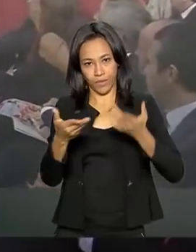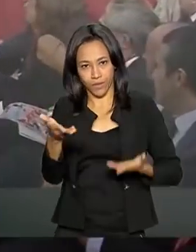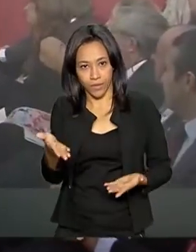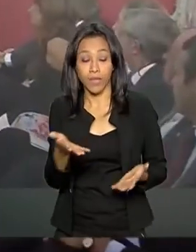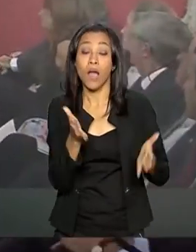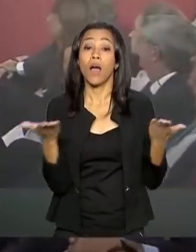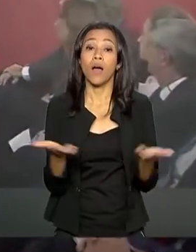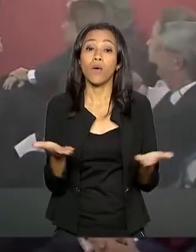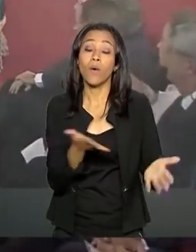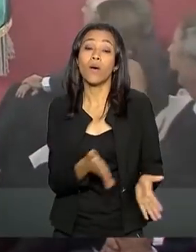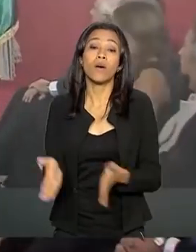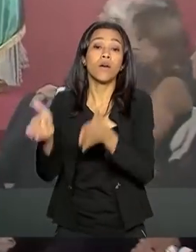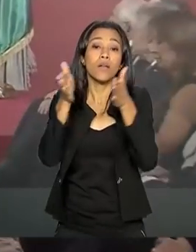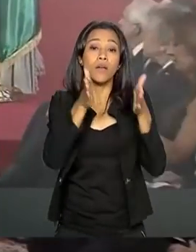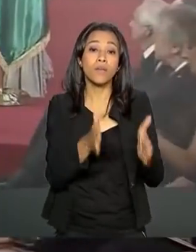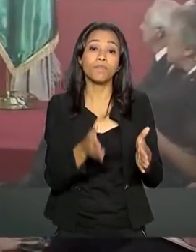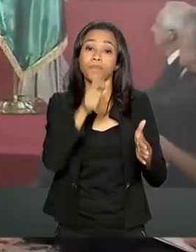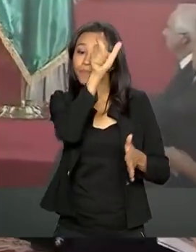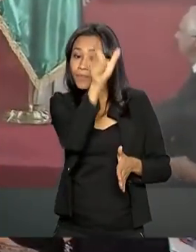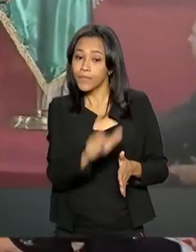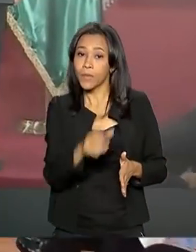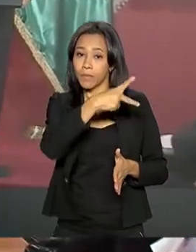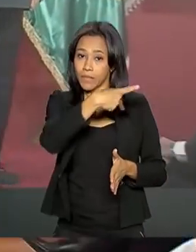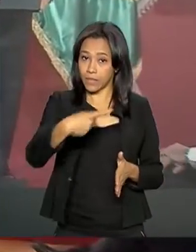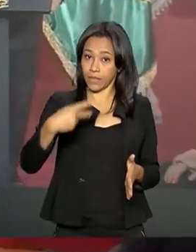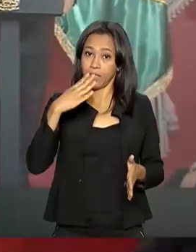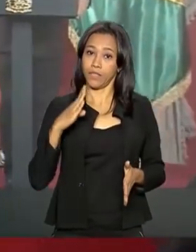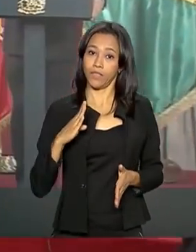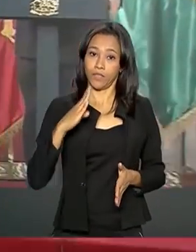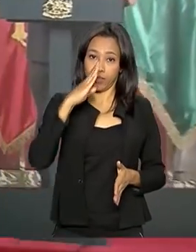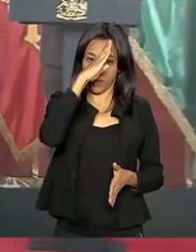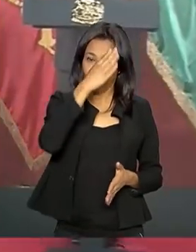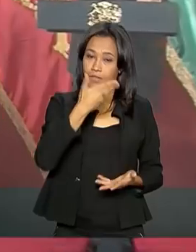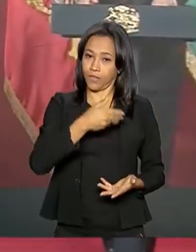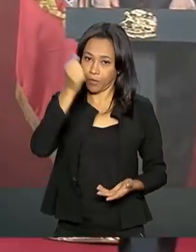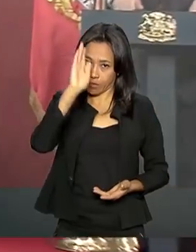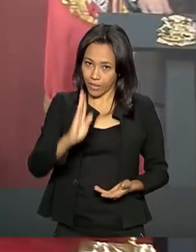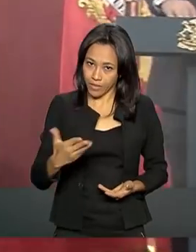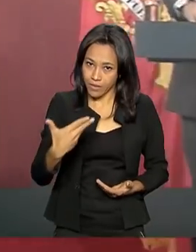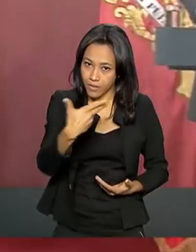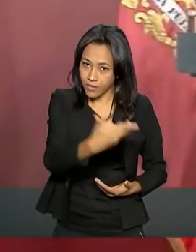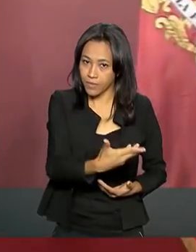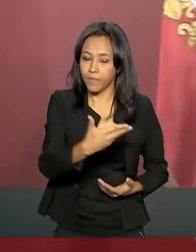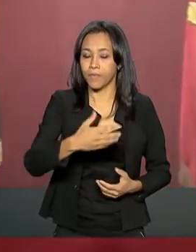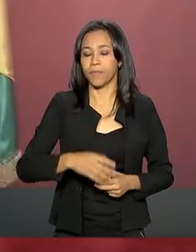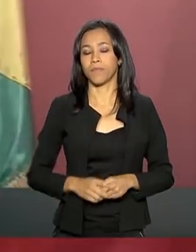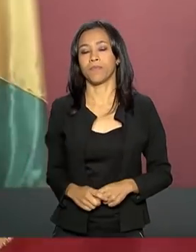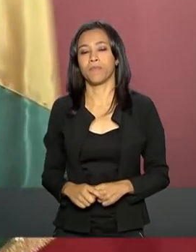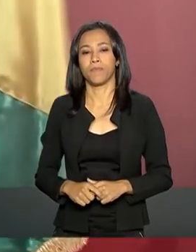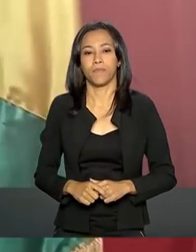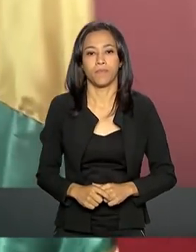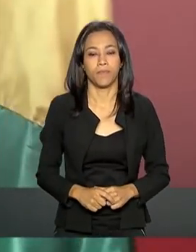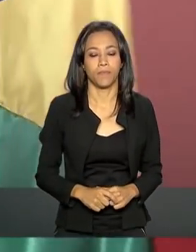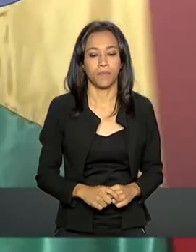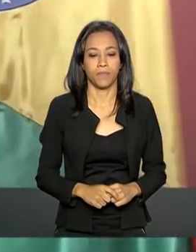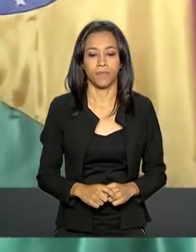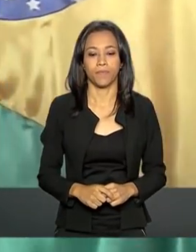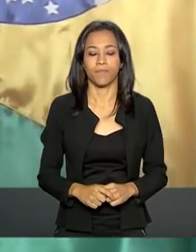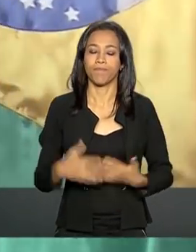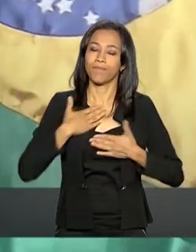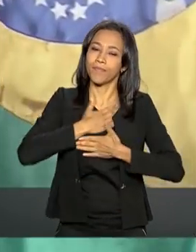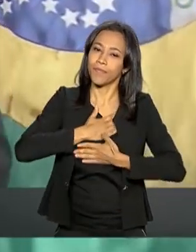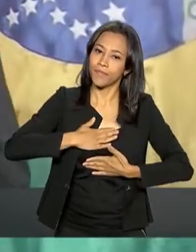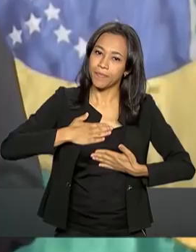Piñera. Agora, o excelentíssimo senhor presidente da República Federativa do Brasil, senhor Jair Bolsonaro.